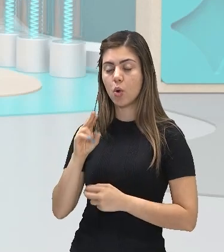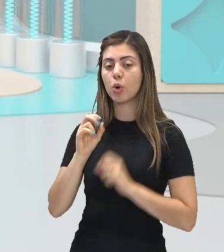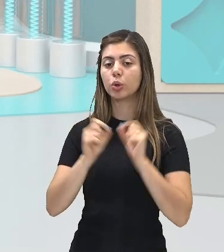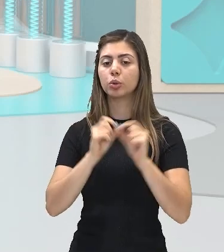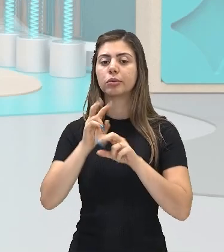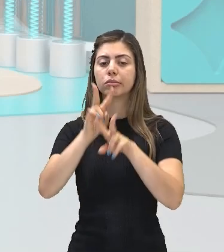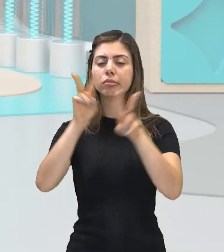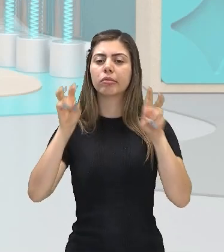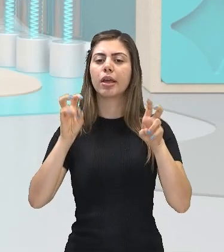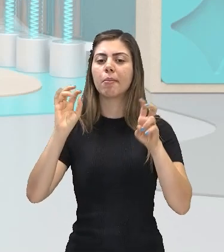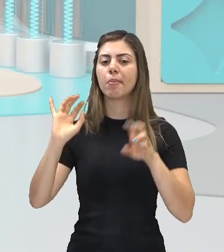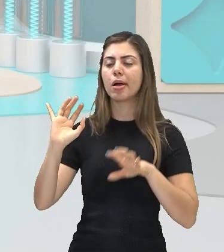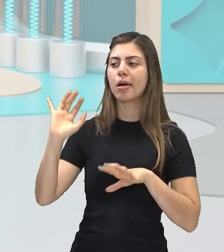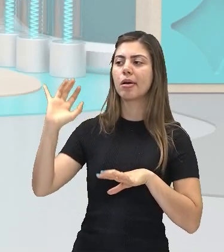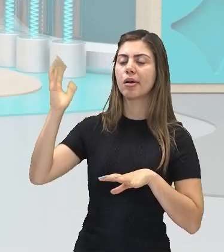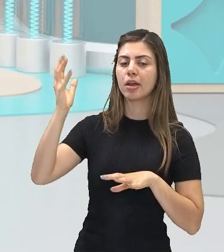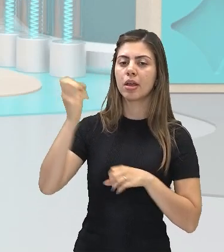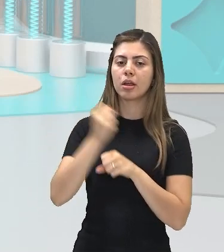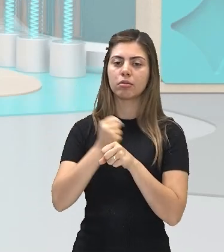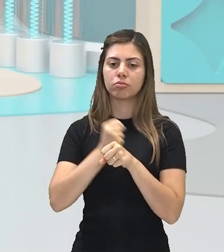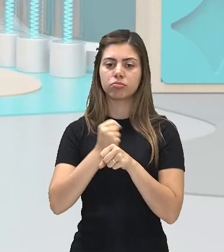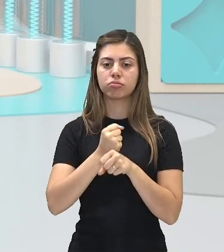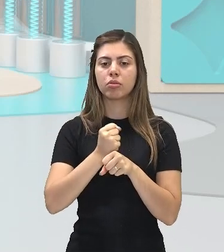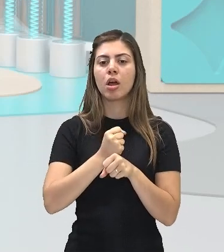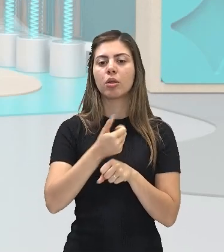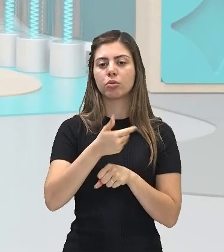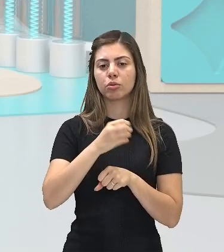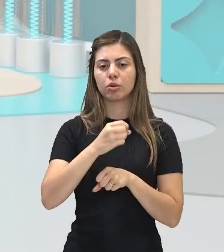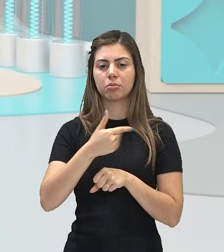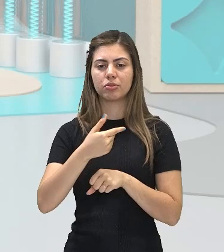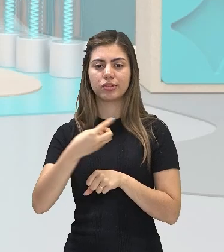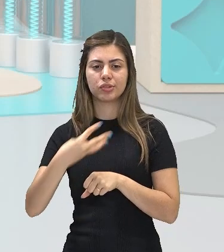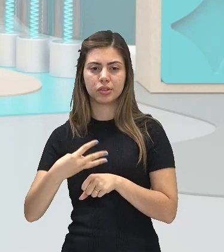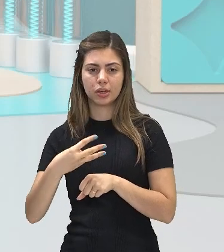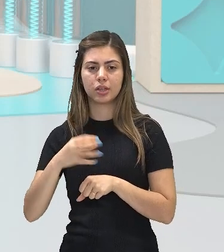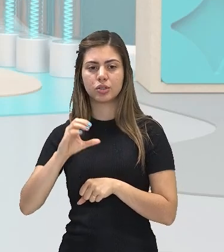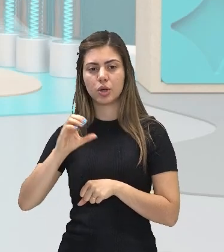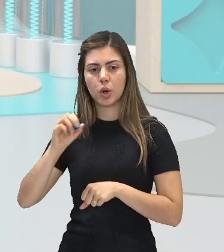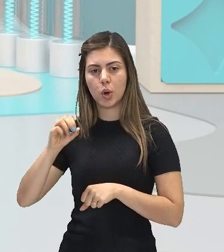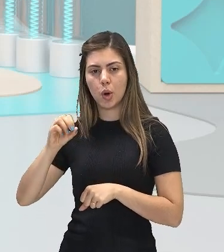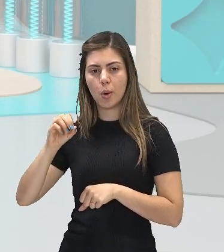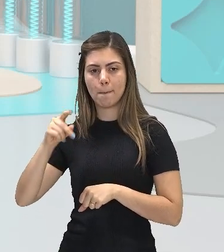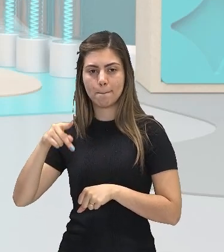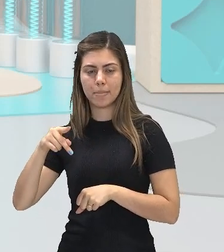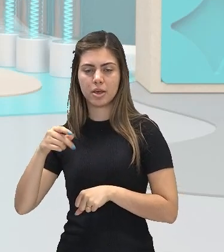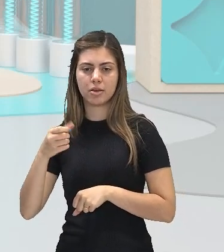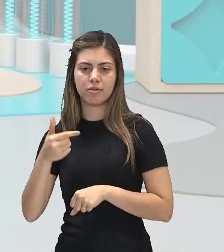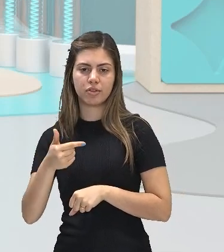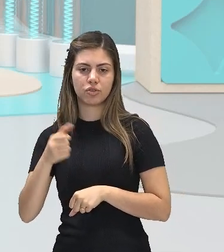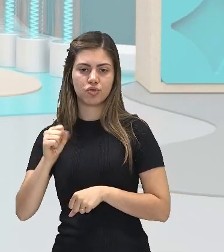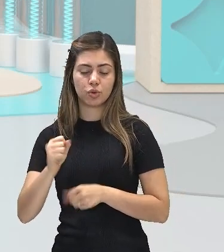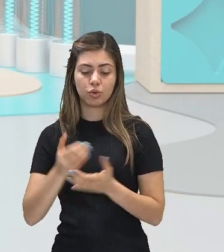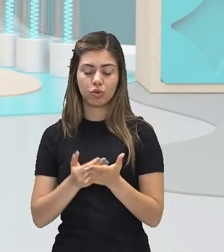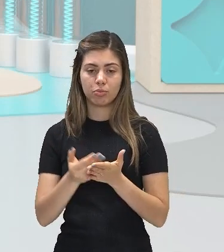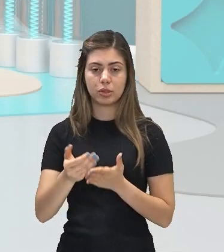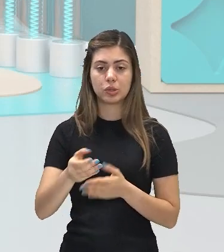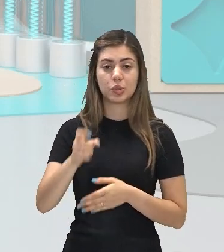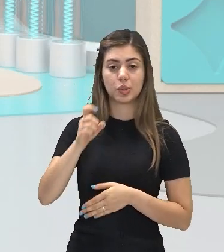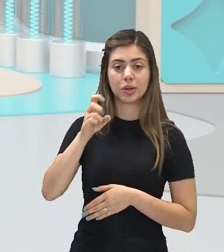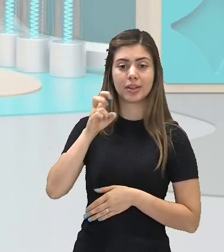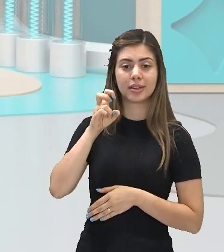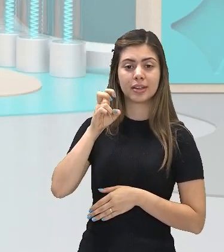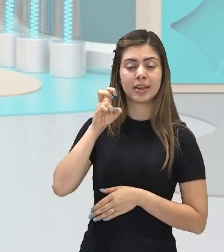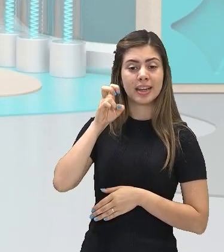Mudanças Climáticas de 2023, COP28, começou nesta quinta-feira 20,